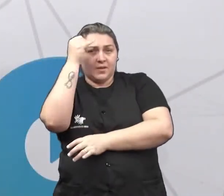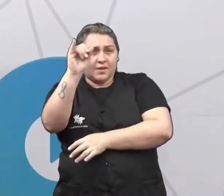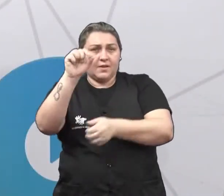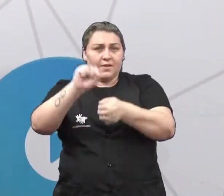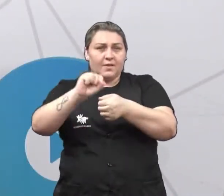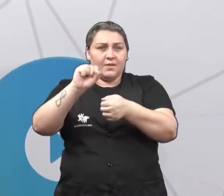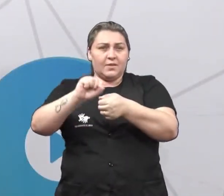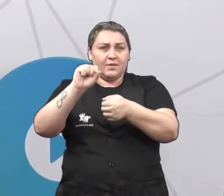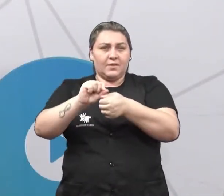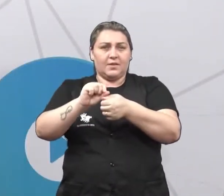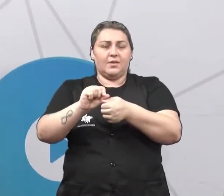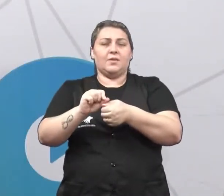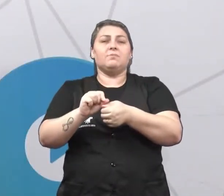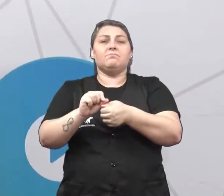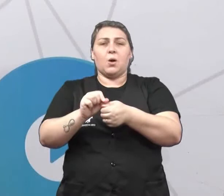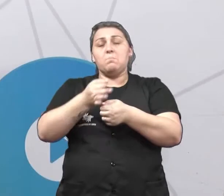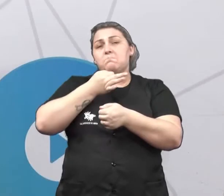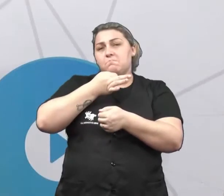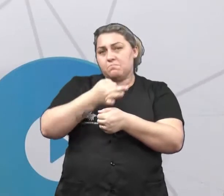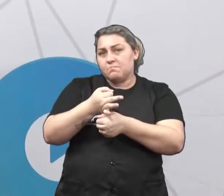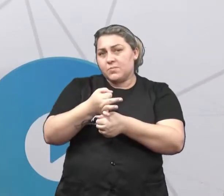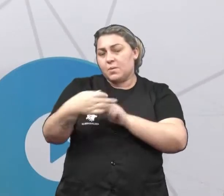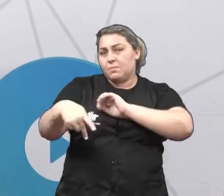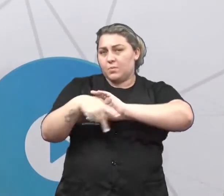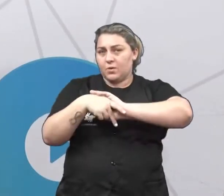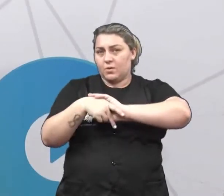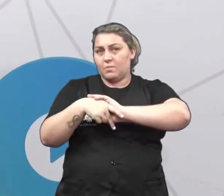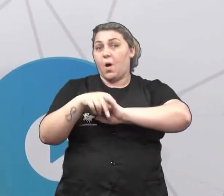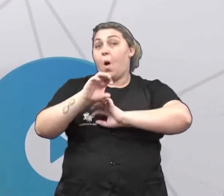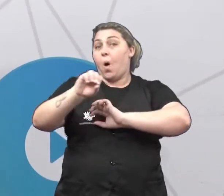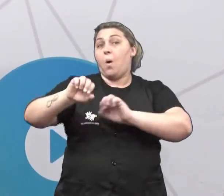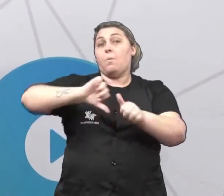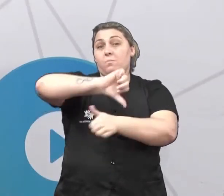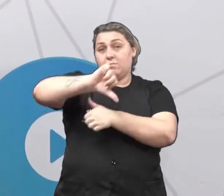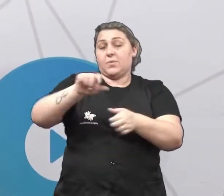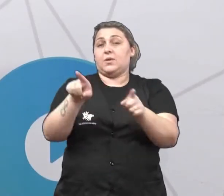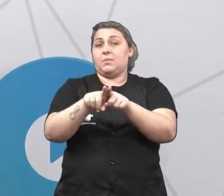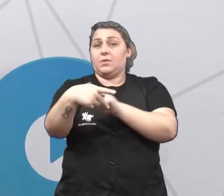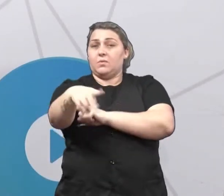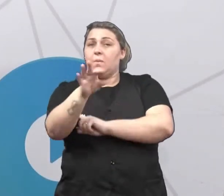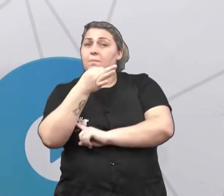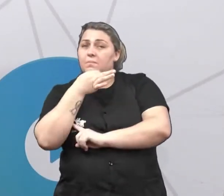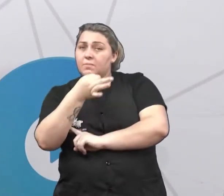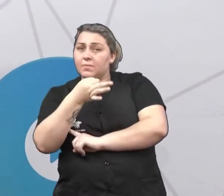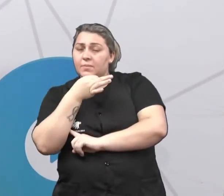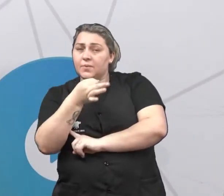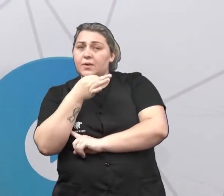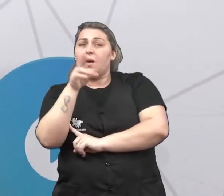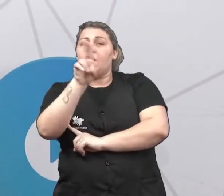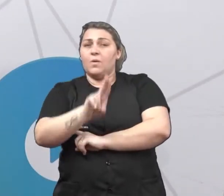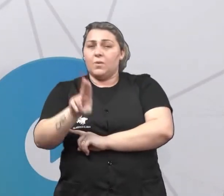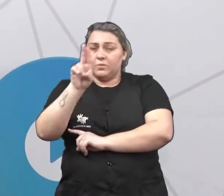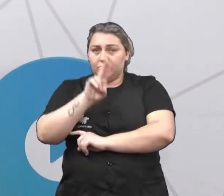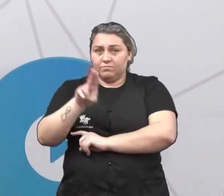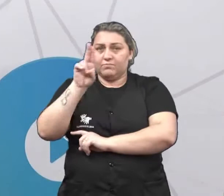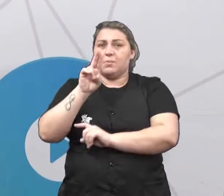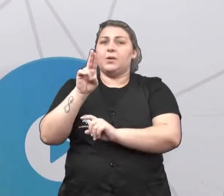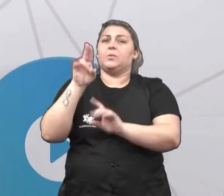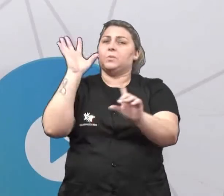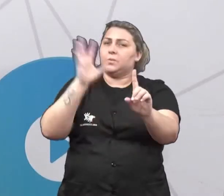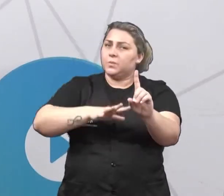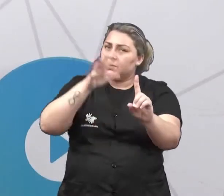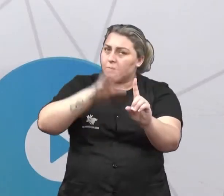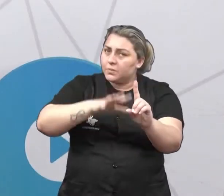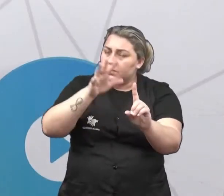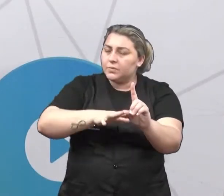você adote uma certa opinião, ou às vezes até mudar de opinião, né? E para isso elas usam de persuasão, tanto a